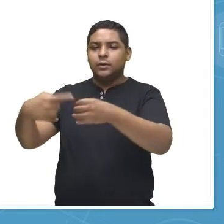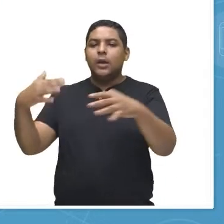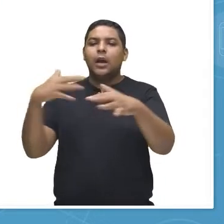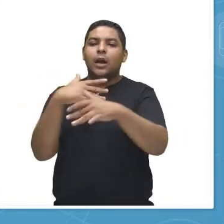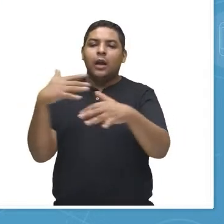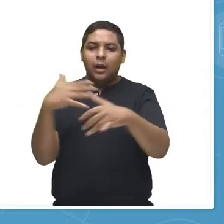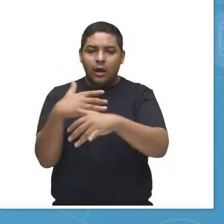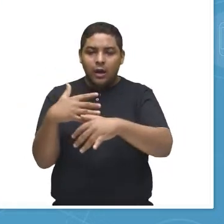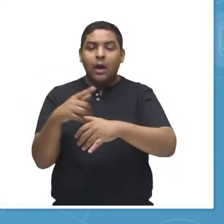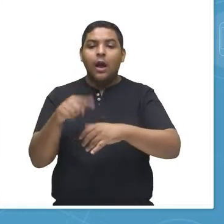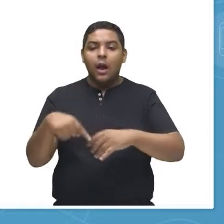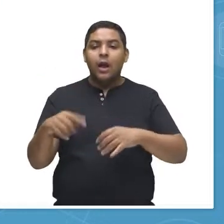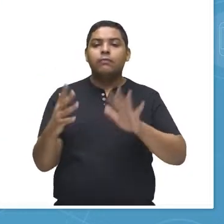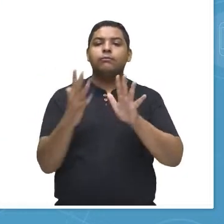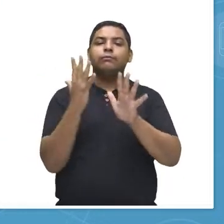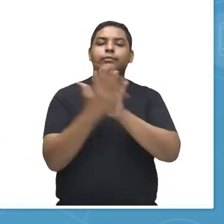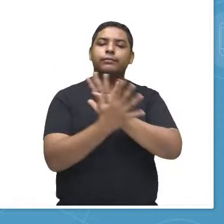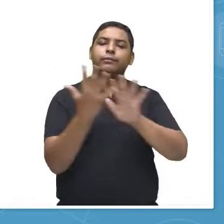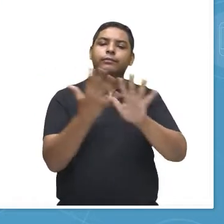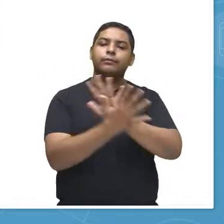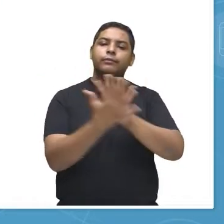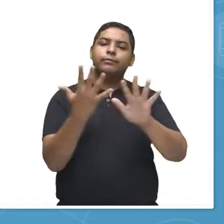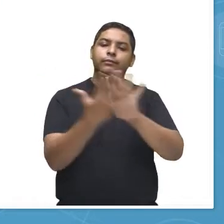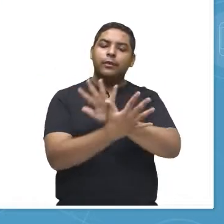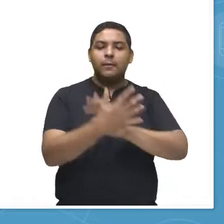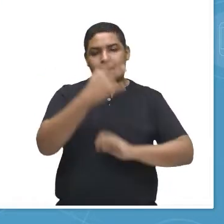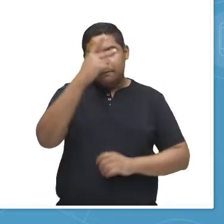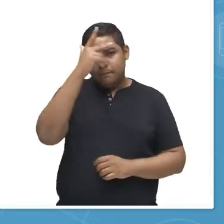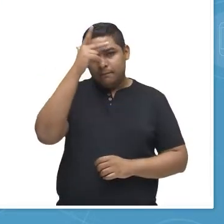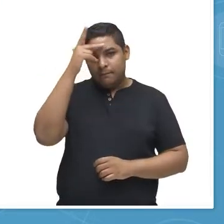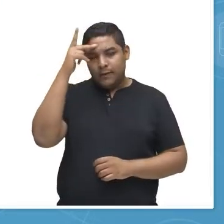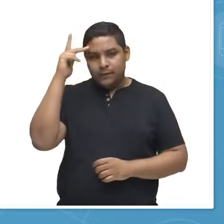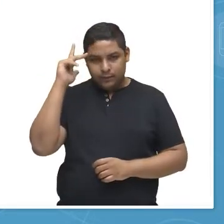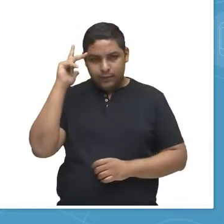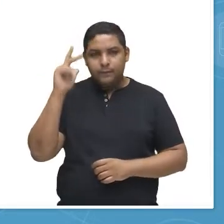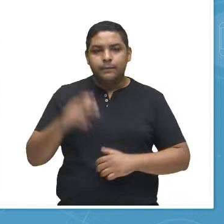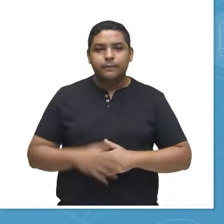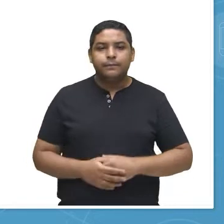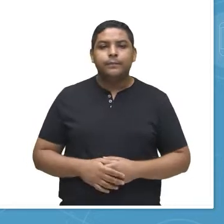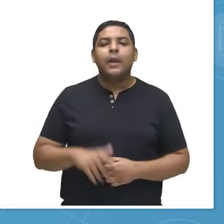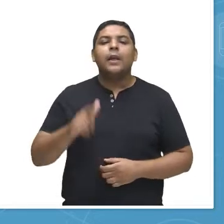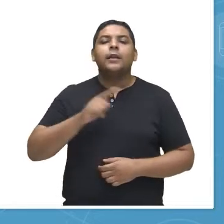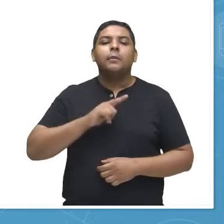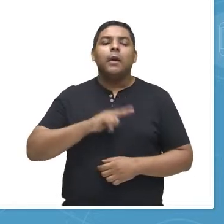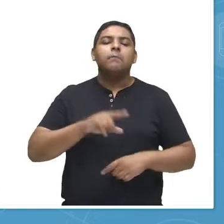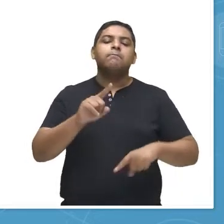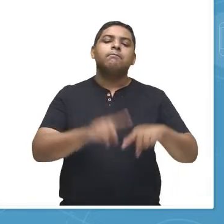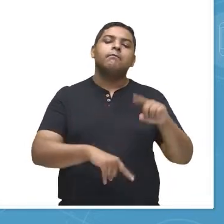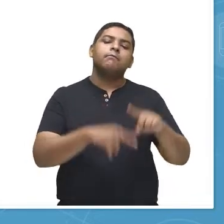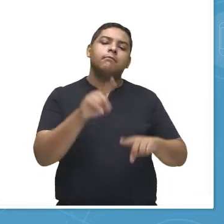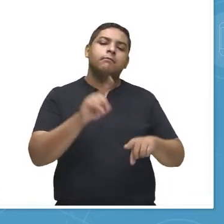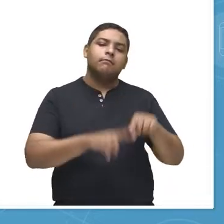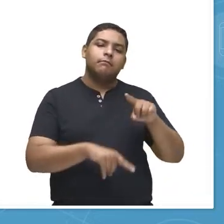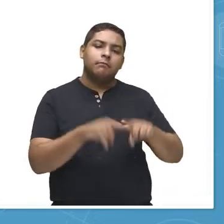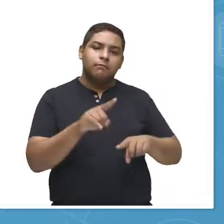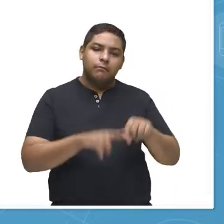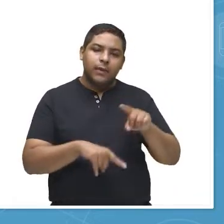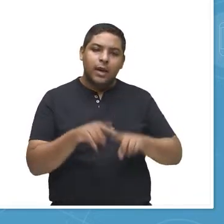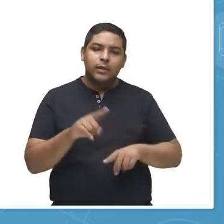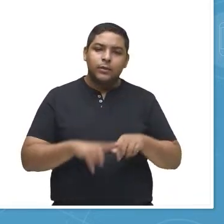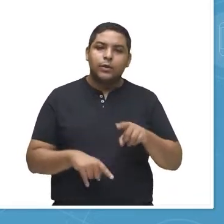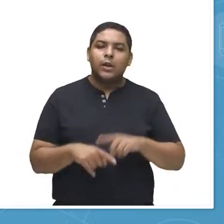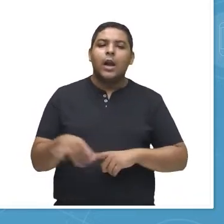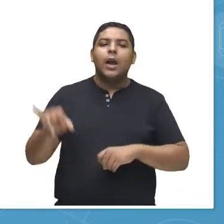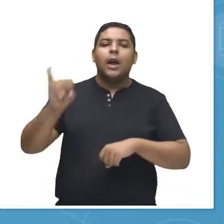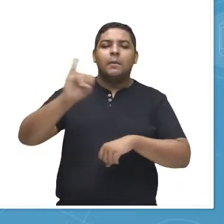de pessoas e também mercadorias, tá? E capitais de informação. Assim, todas